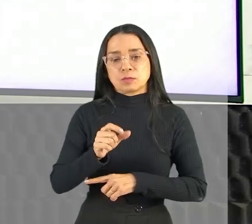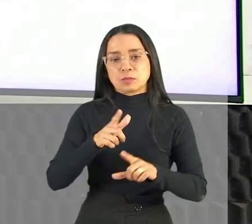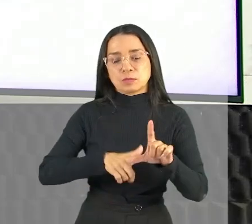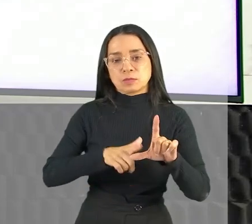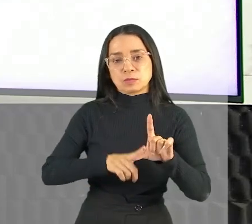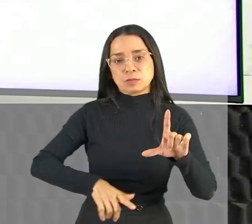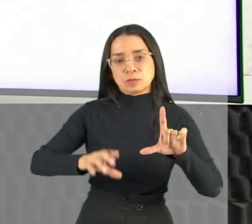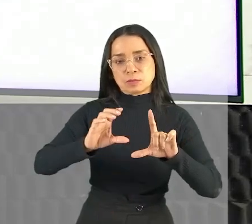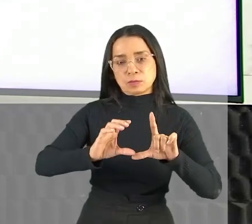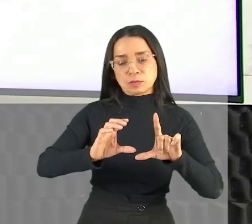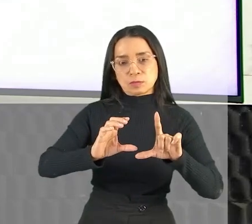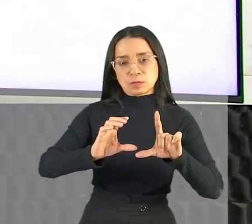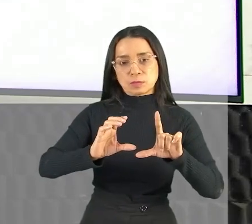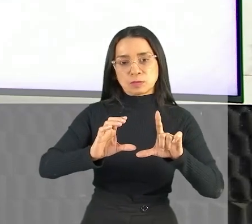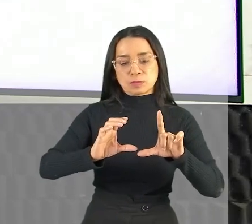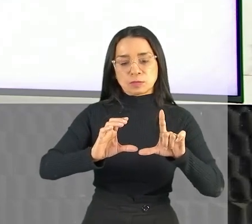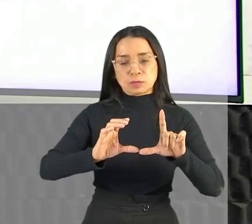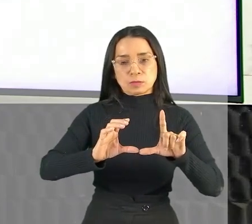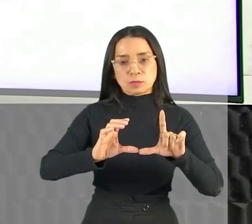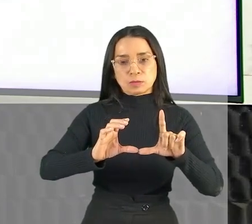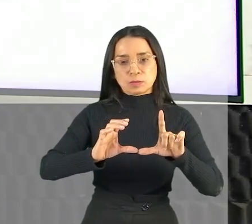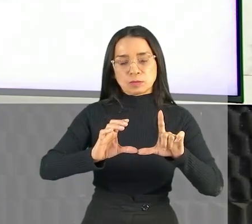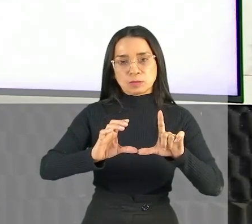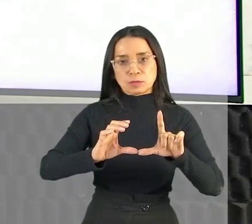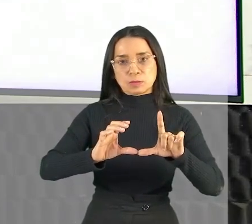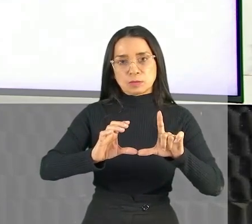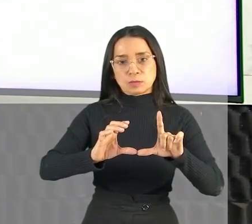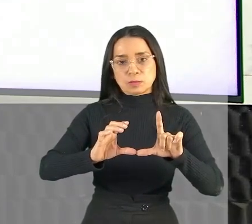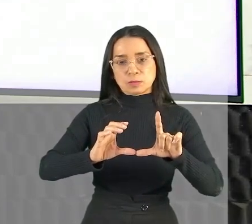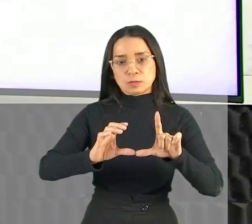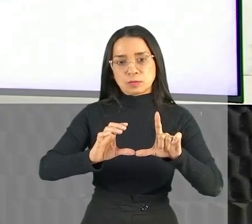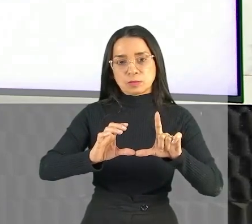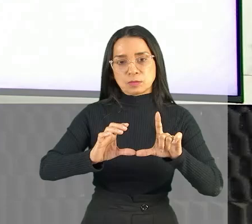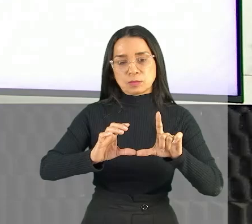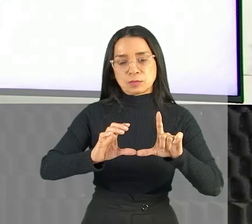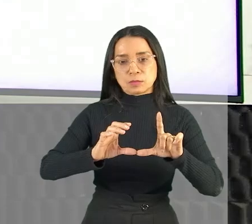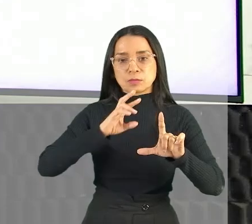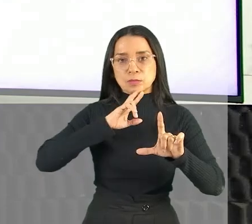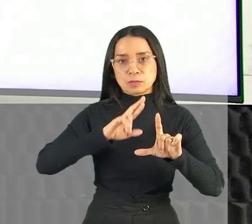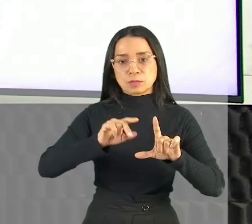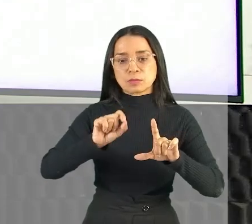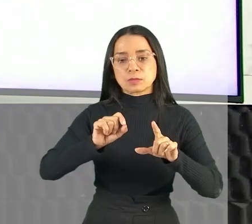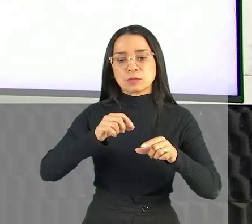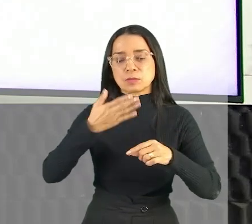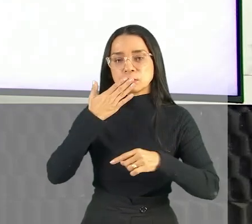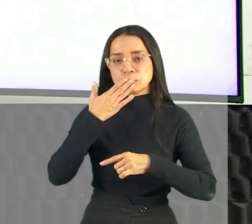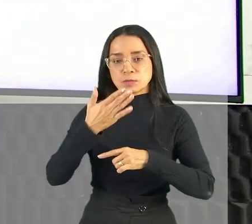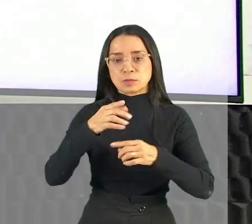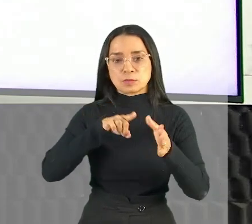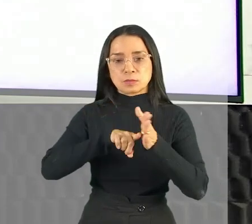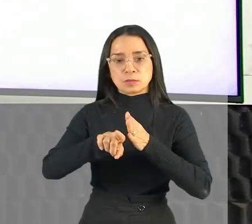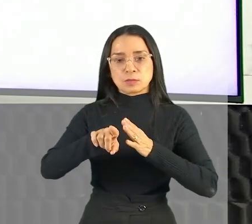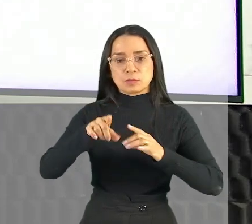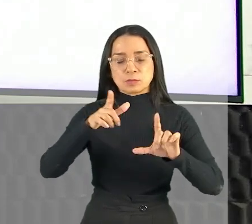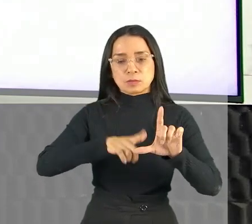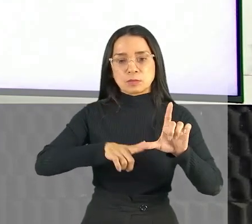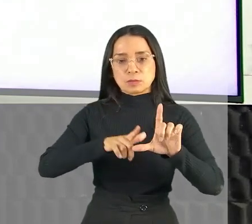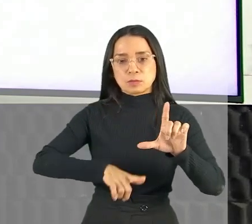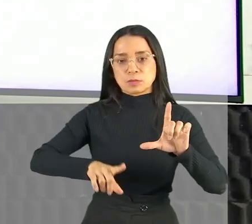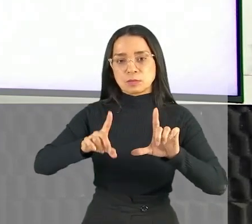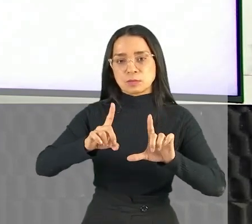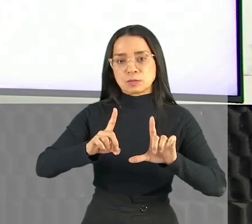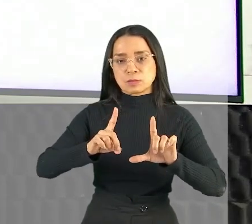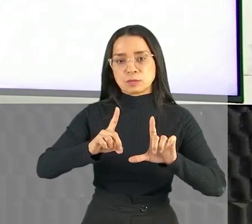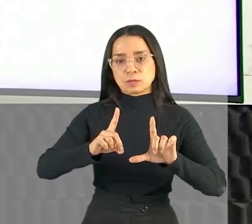letra C, ela está aqui atendendo bem o que pede a questão. Mas vamos ver a letra D, que fala, evitando a queima